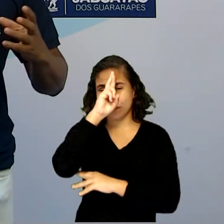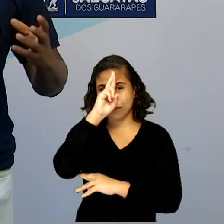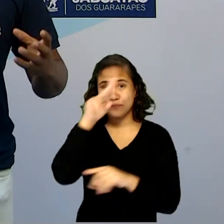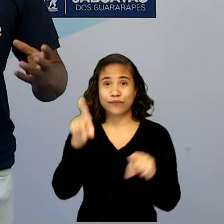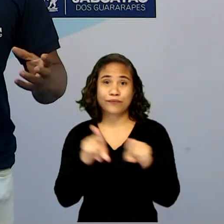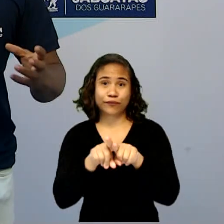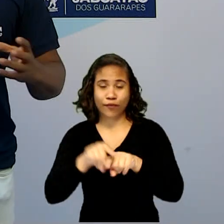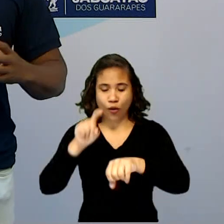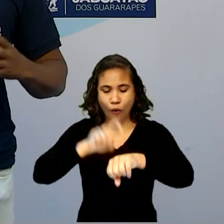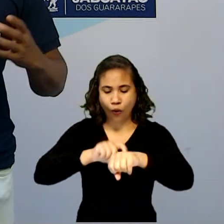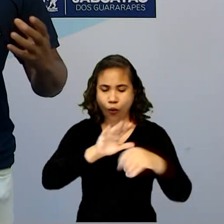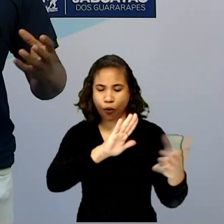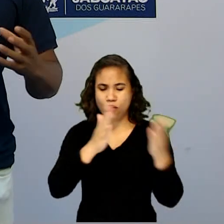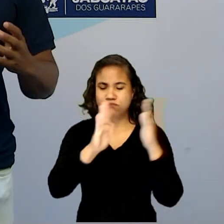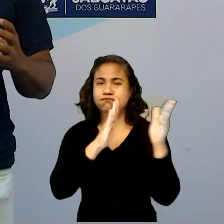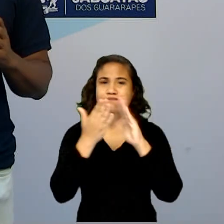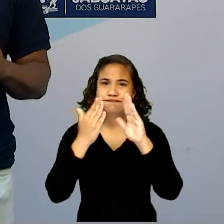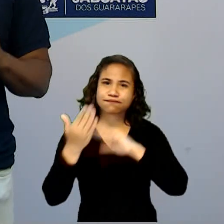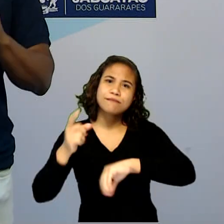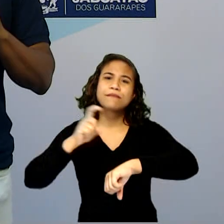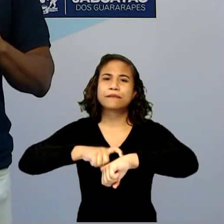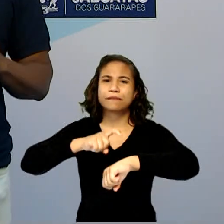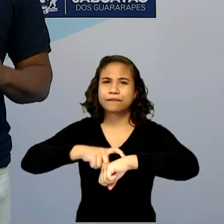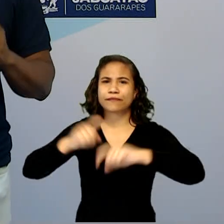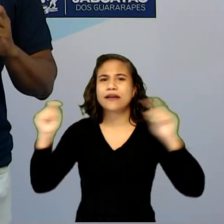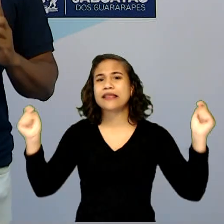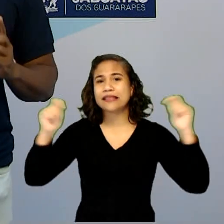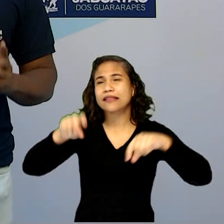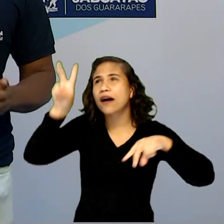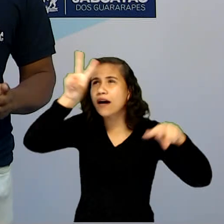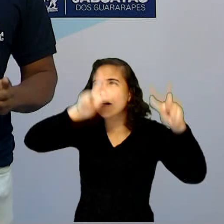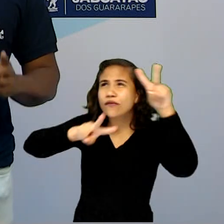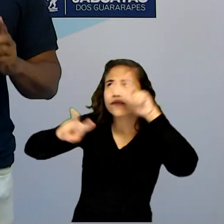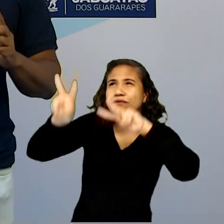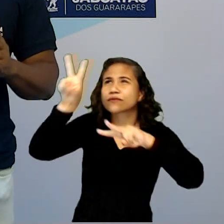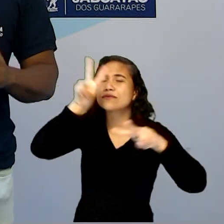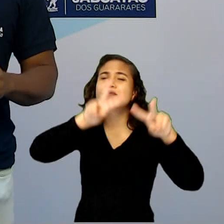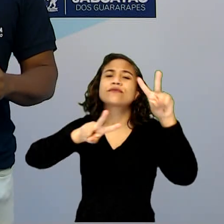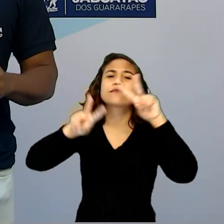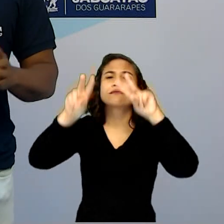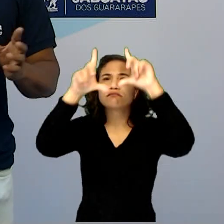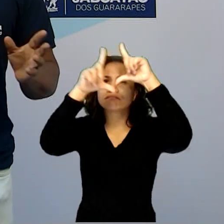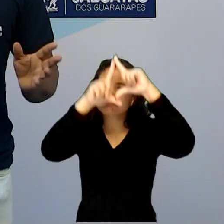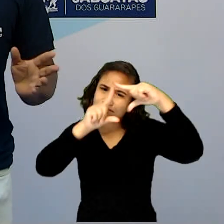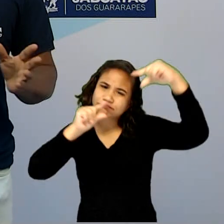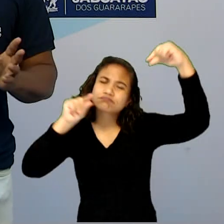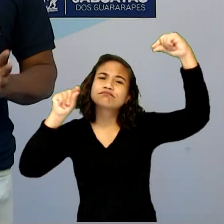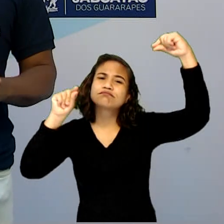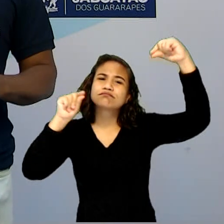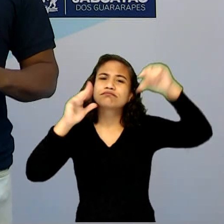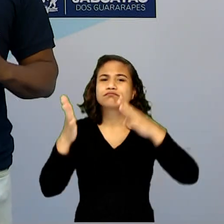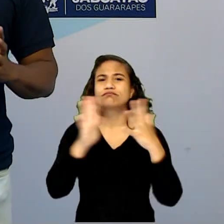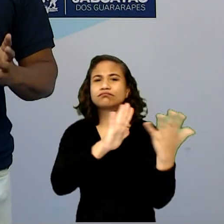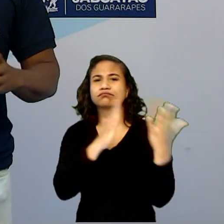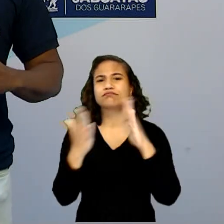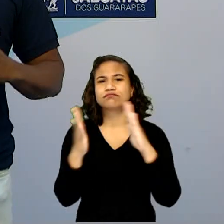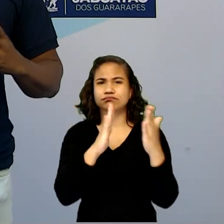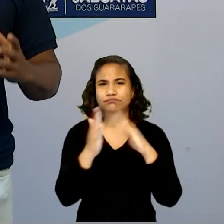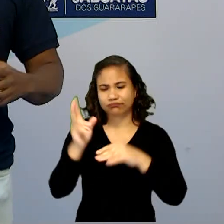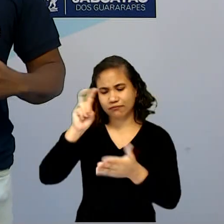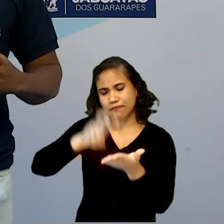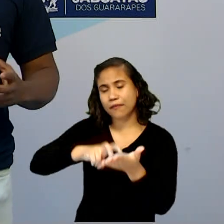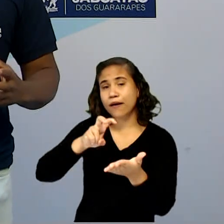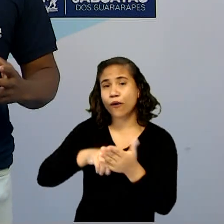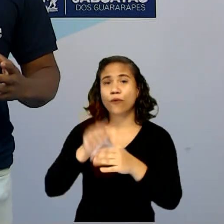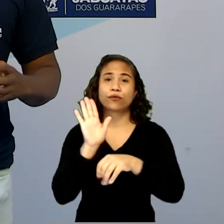esses horários, nesses momentos em que podemos visualizar a Lua no período da manhã